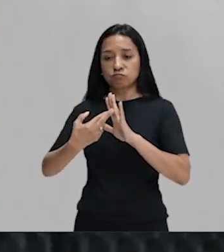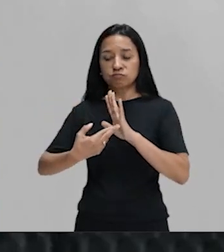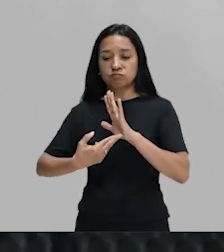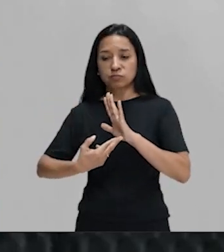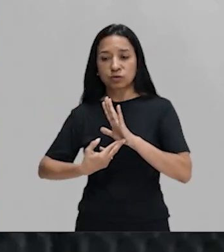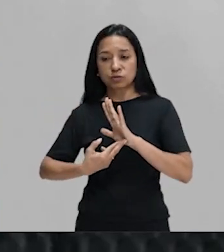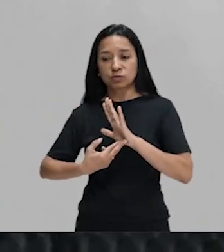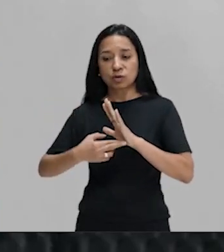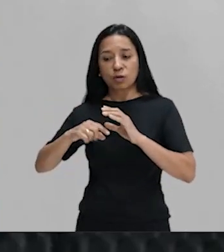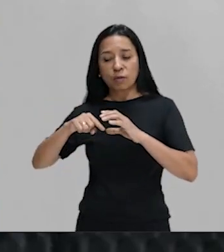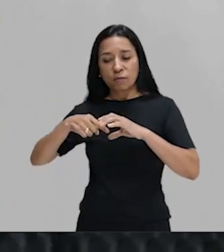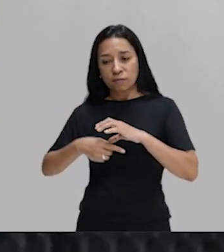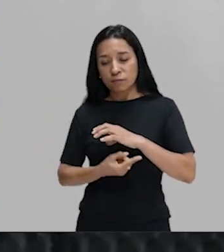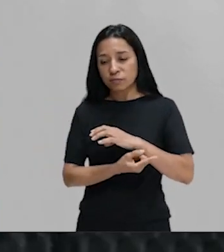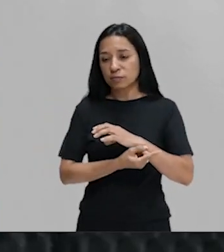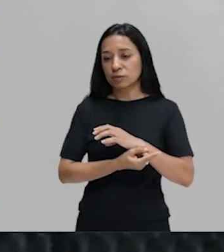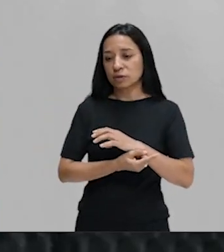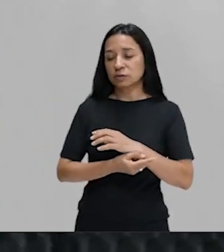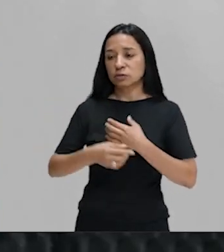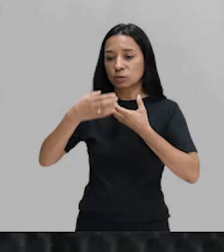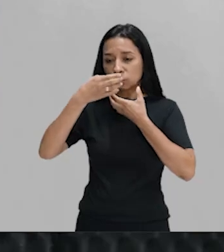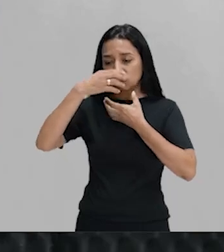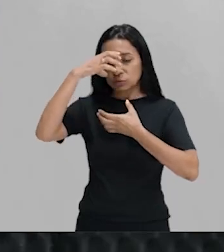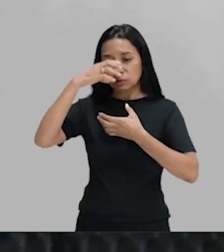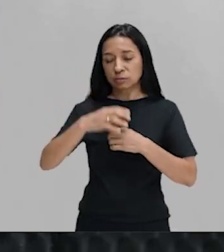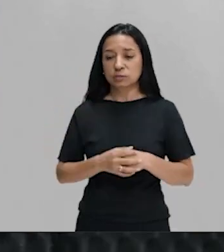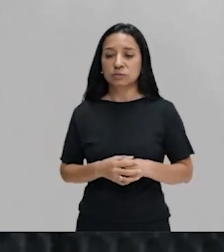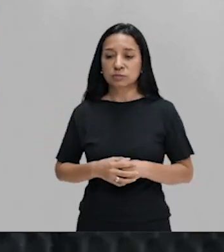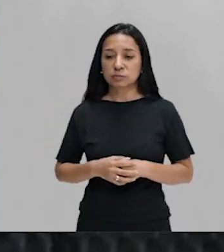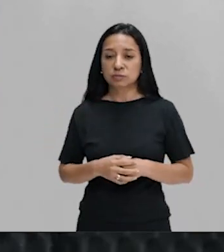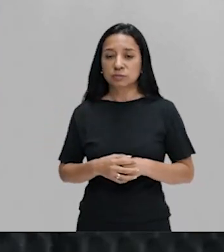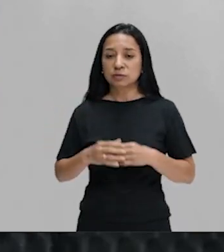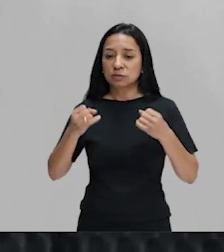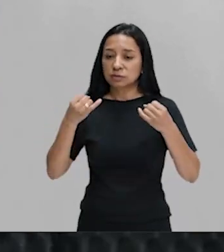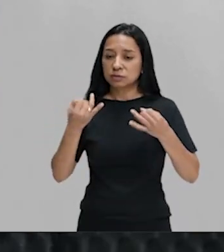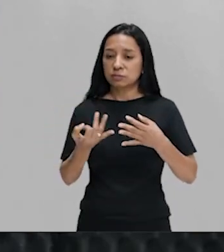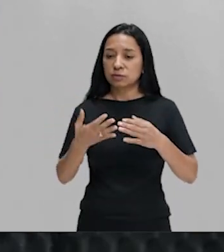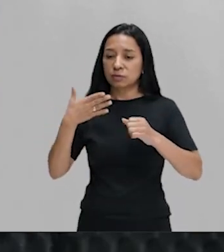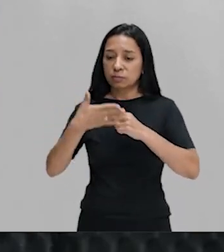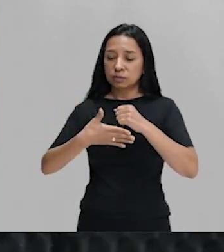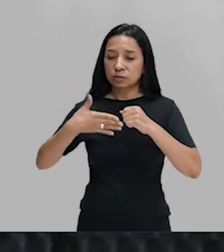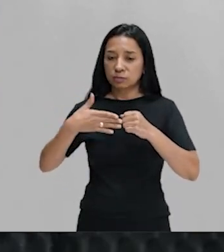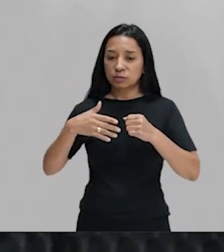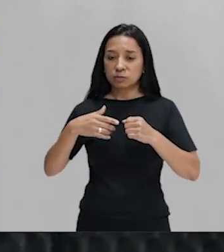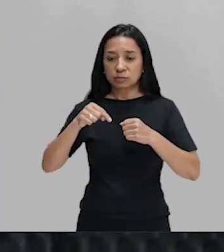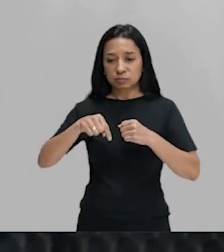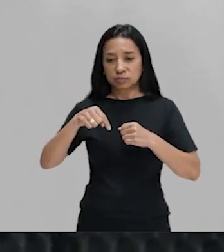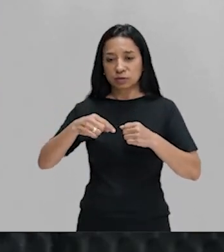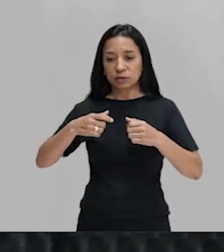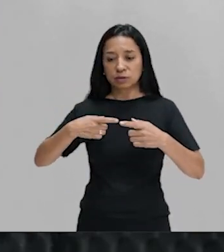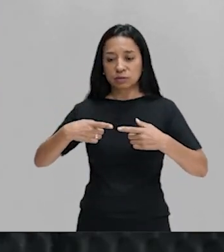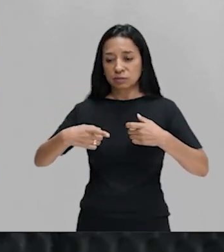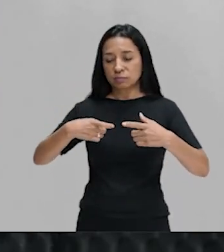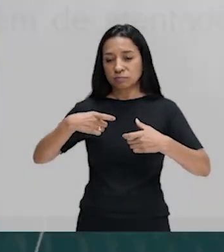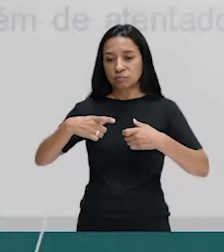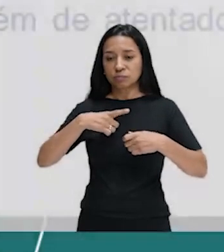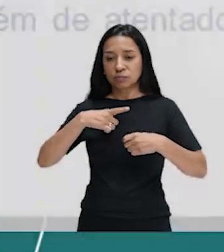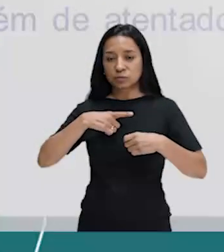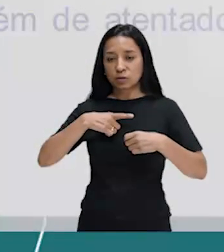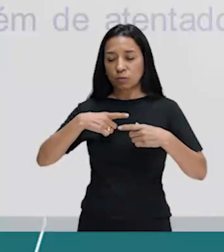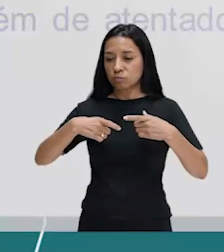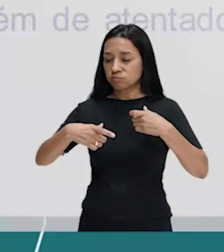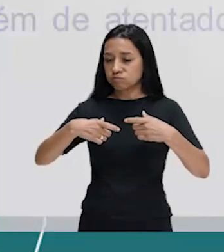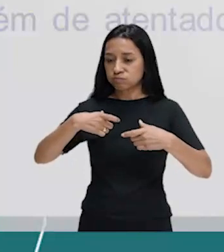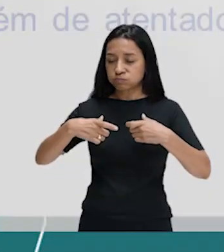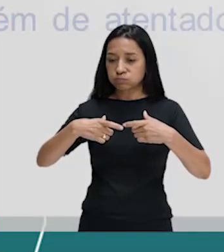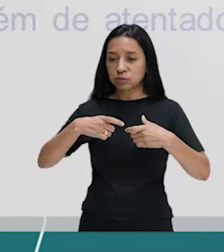Quando se fala, basicamente aqui dessas guerras do Oriente Médio, nós temos a guerra do Iraque. A